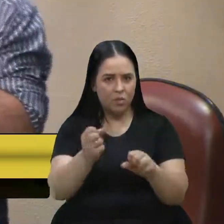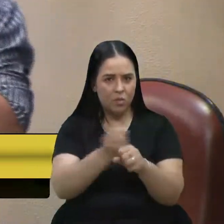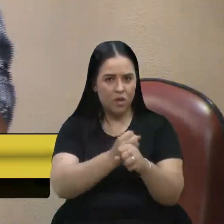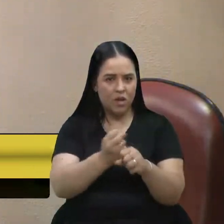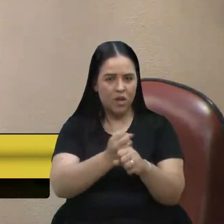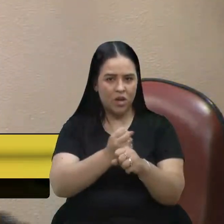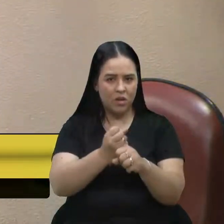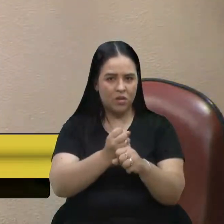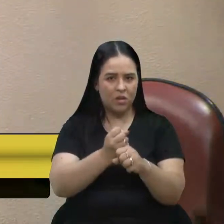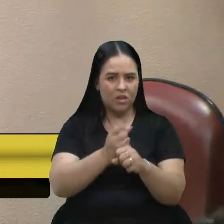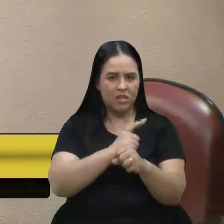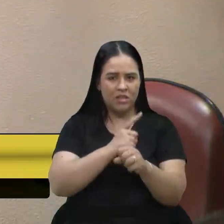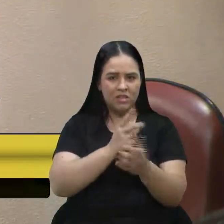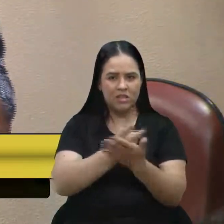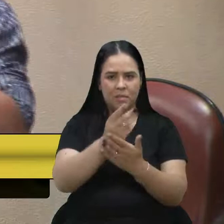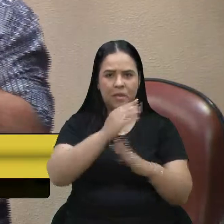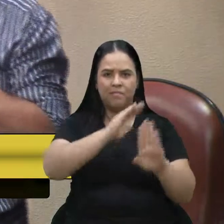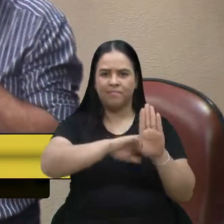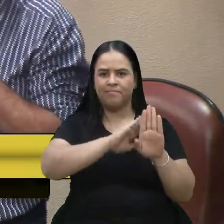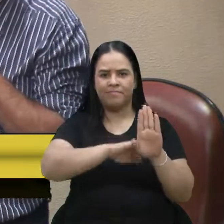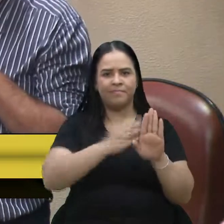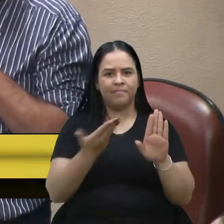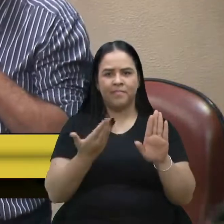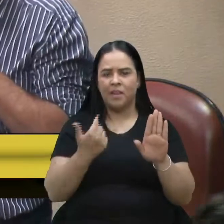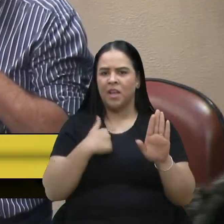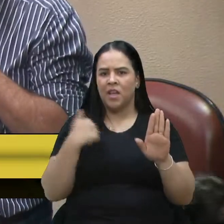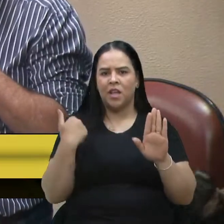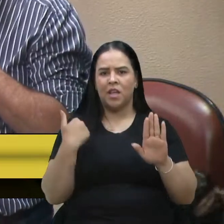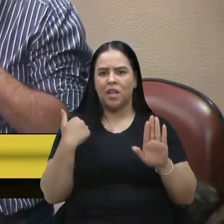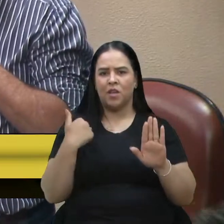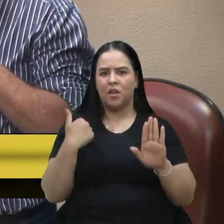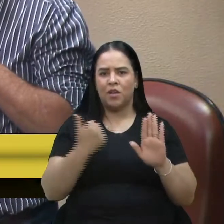onde pende para a ideologia, me deixem fora.